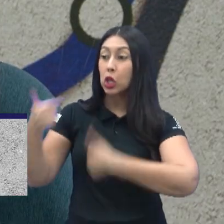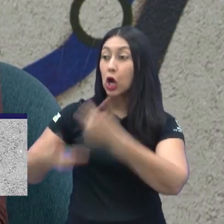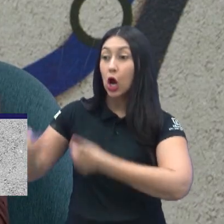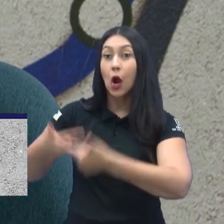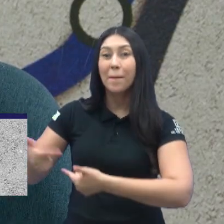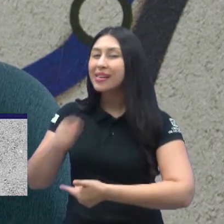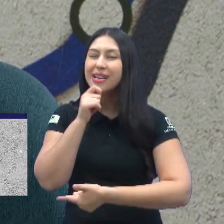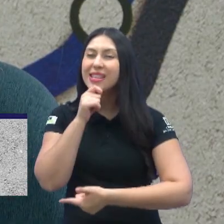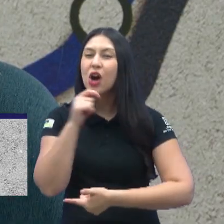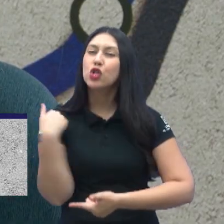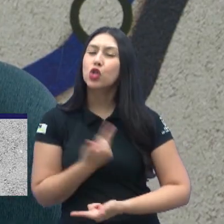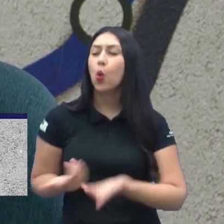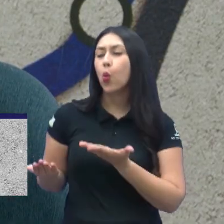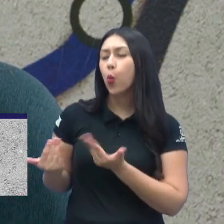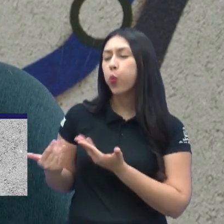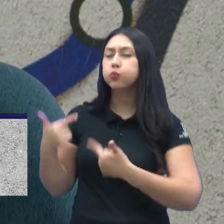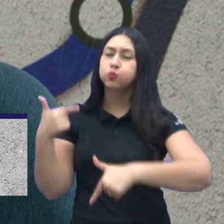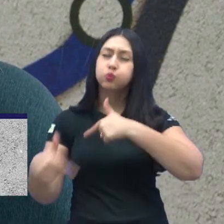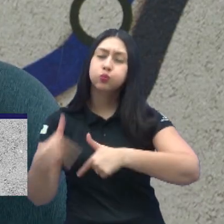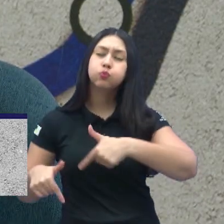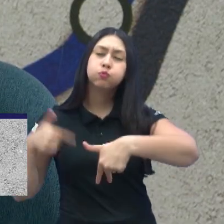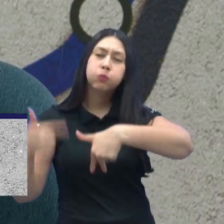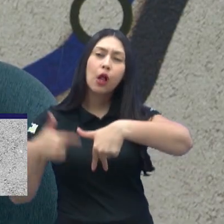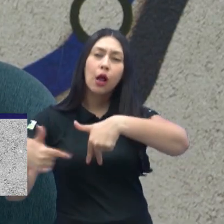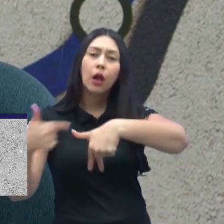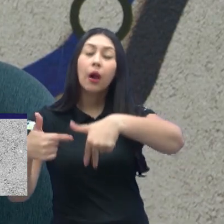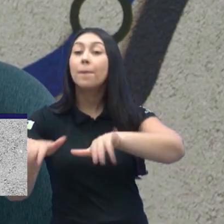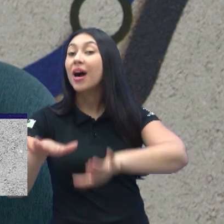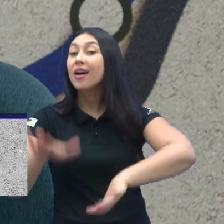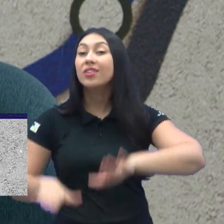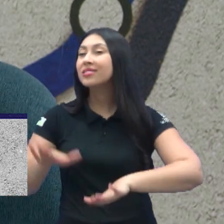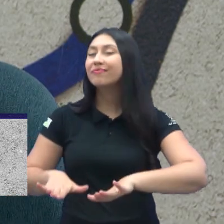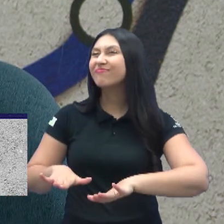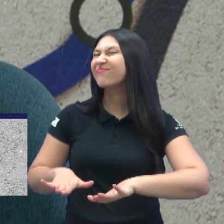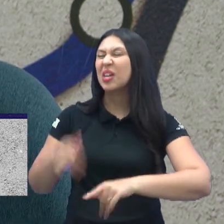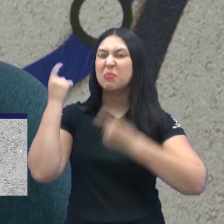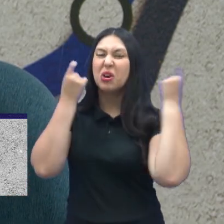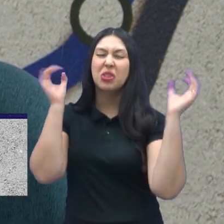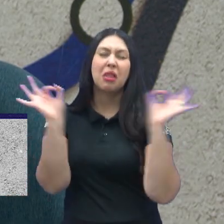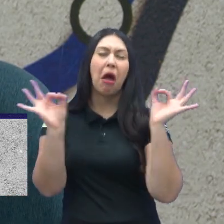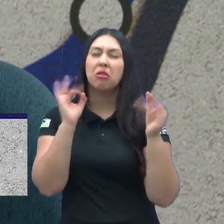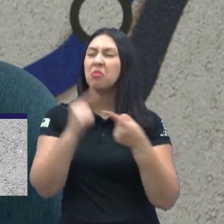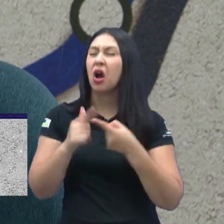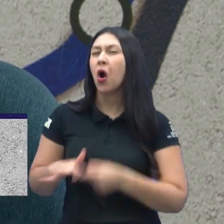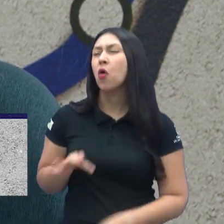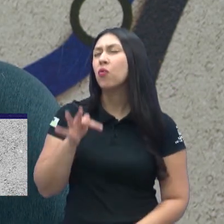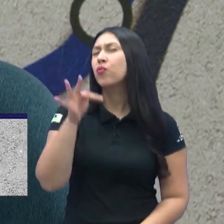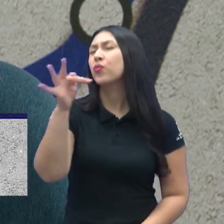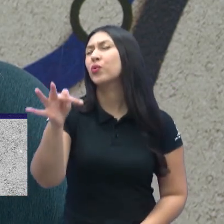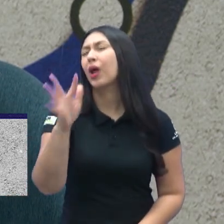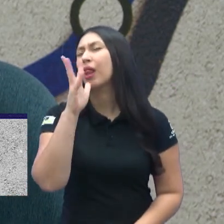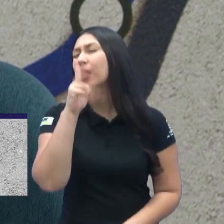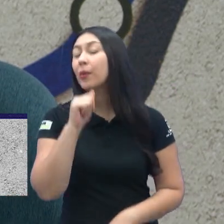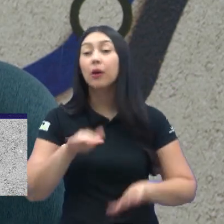jovem, está produzindo, né? E a gente muitas vezes não pensa no dia de amanhã porque acha que vai demorar para chegar, enfim. E